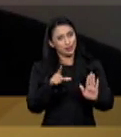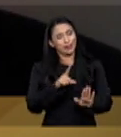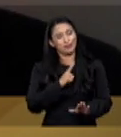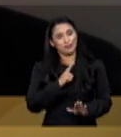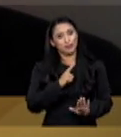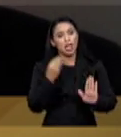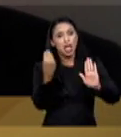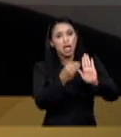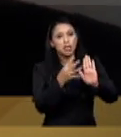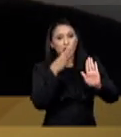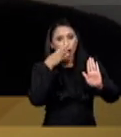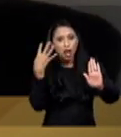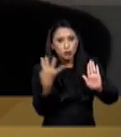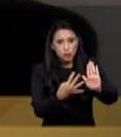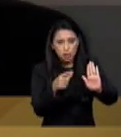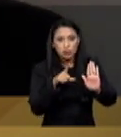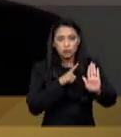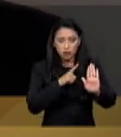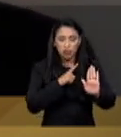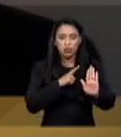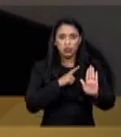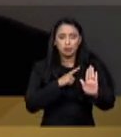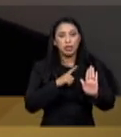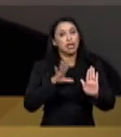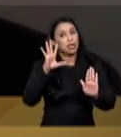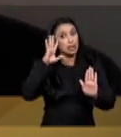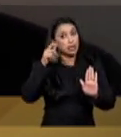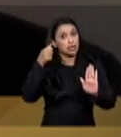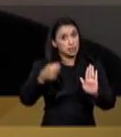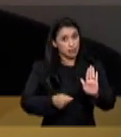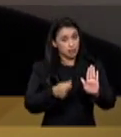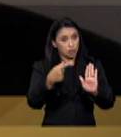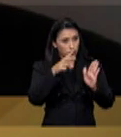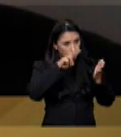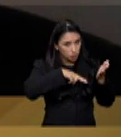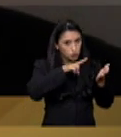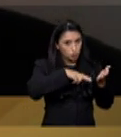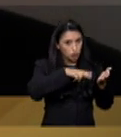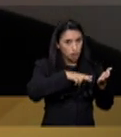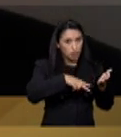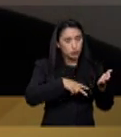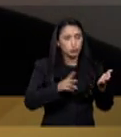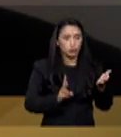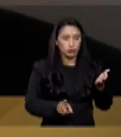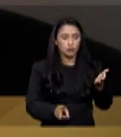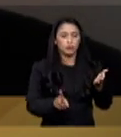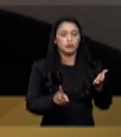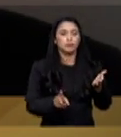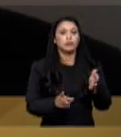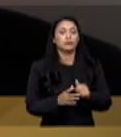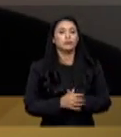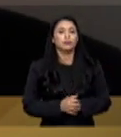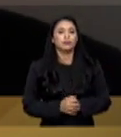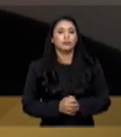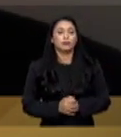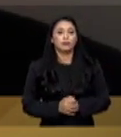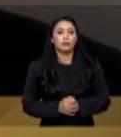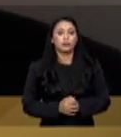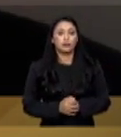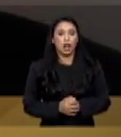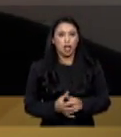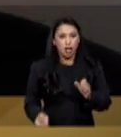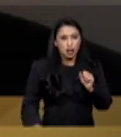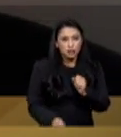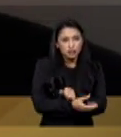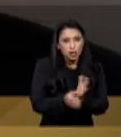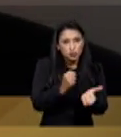da narrativa acusatória, isso também está na decisão agravada que estou a ler, segmentos, a celebração fraudulenta